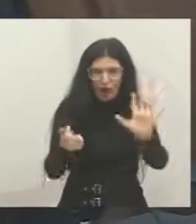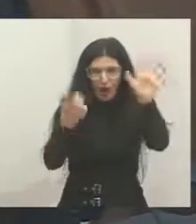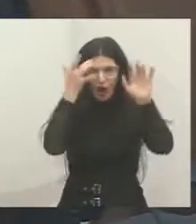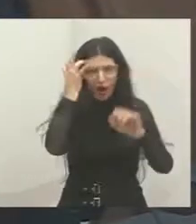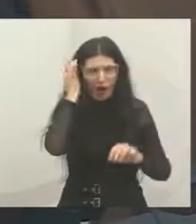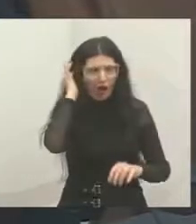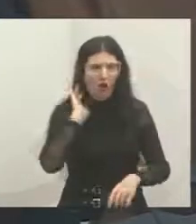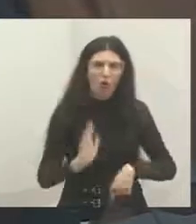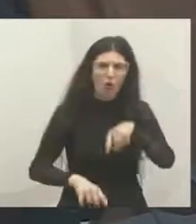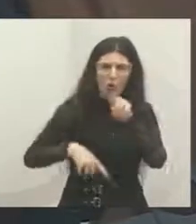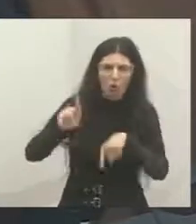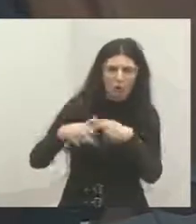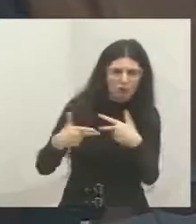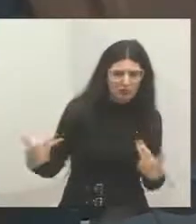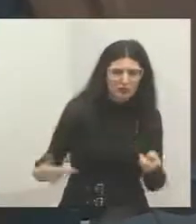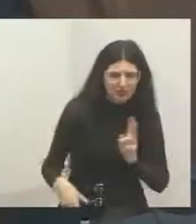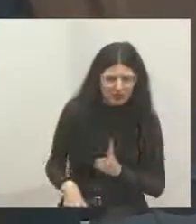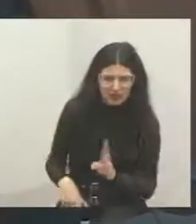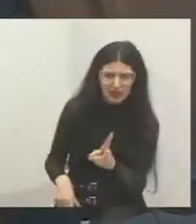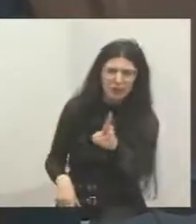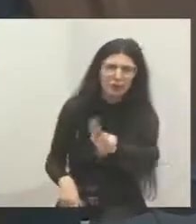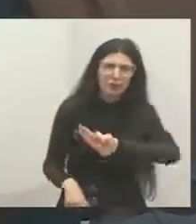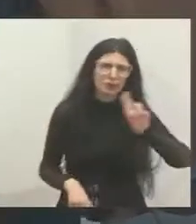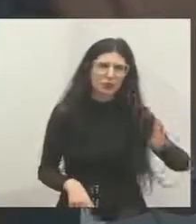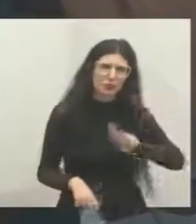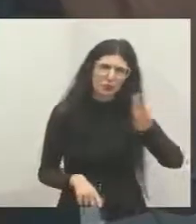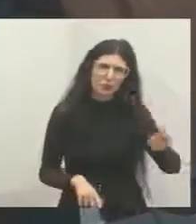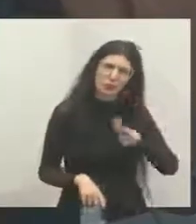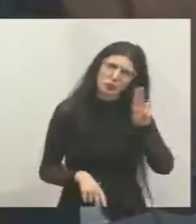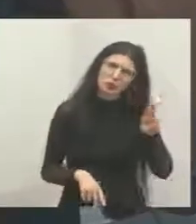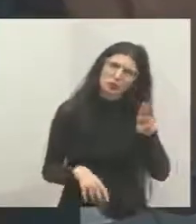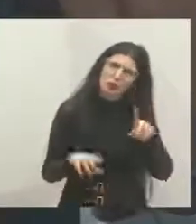eu olhar material de consumo, ele vai estar implícito em outra